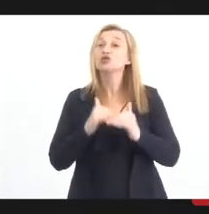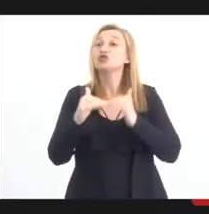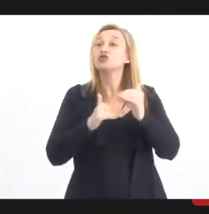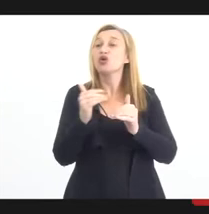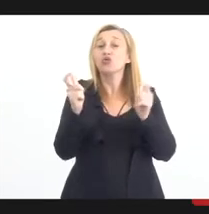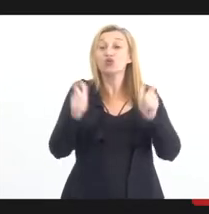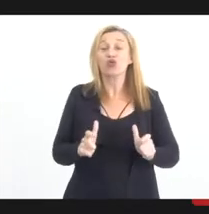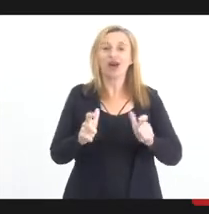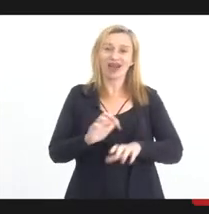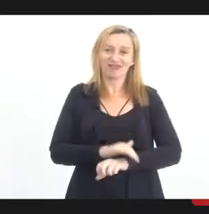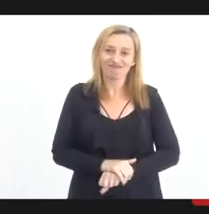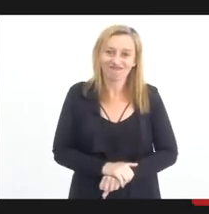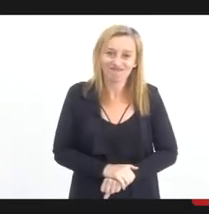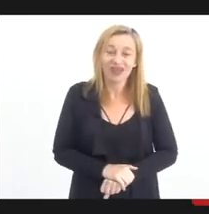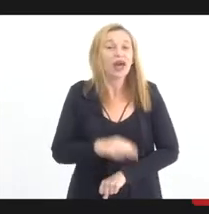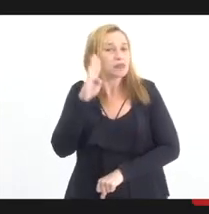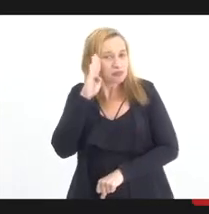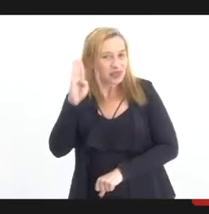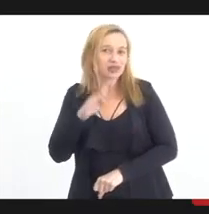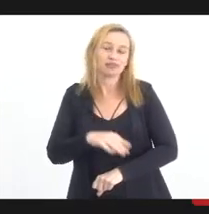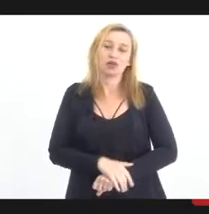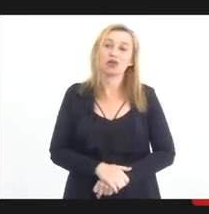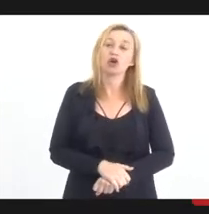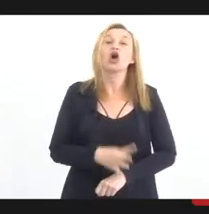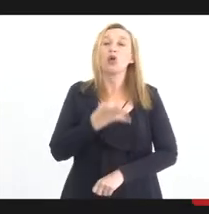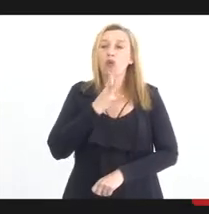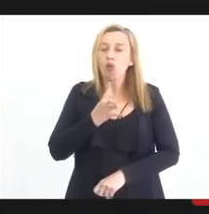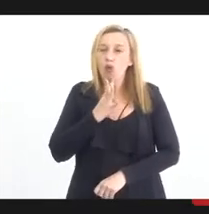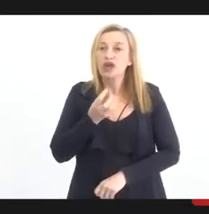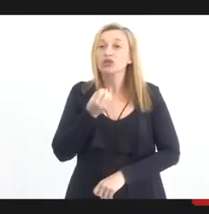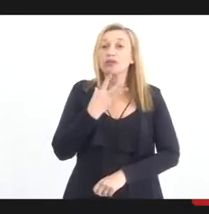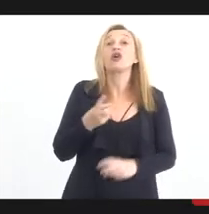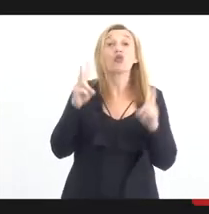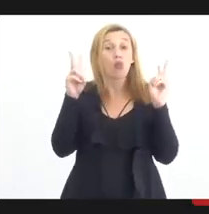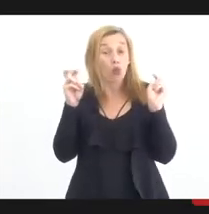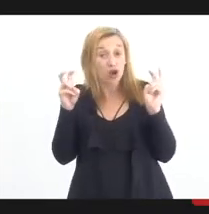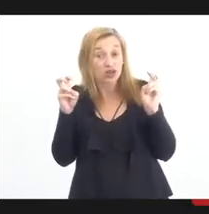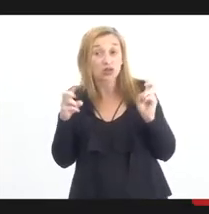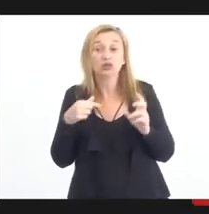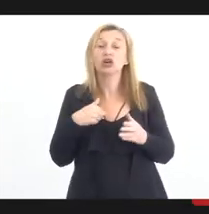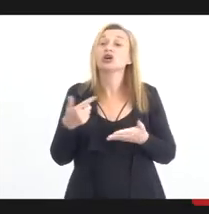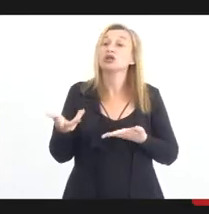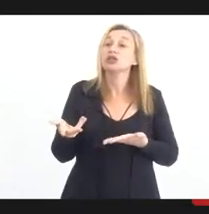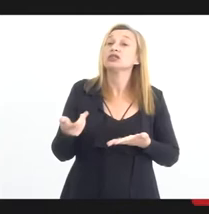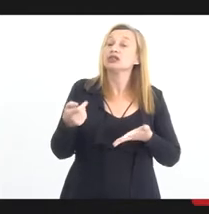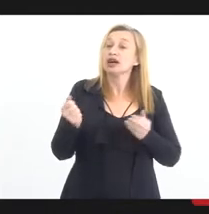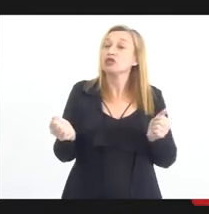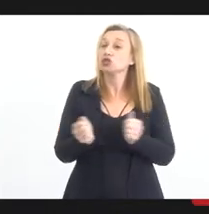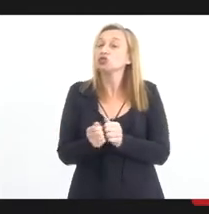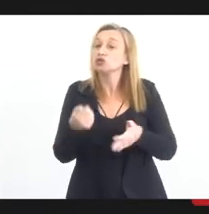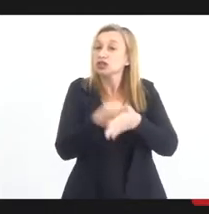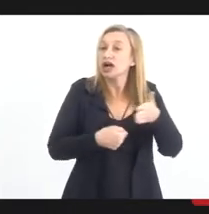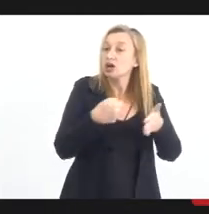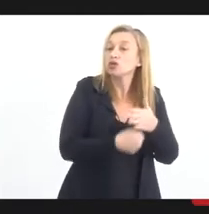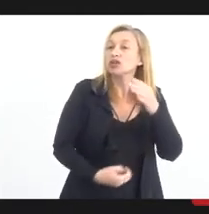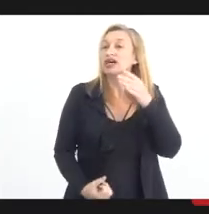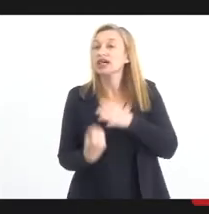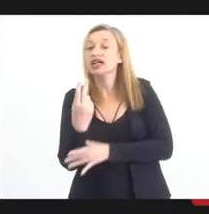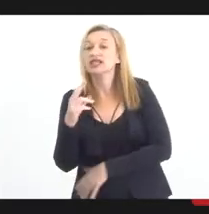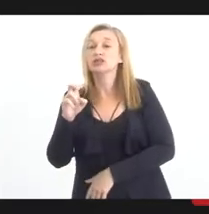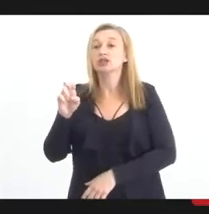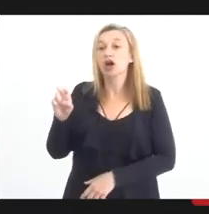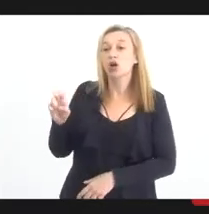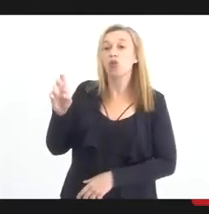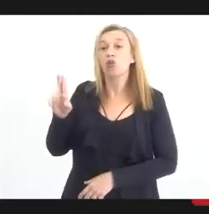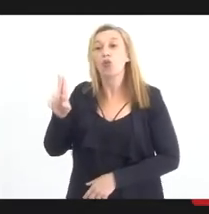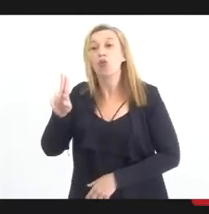da região. Isso é fundamental. Eu conheço bem esse assunto, eu participei dessa luta da criação da UESO, eu